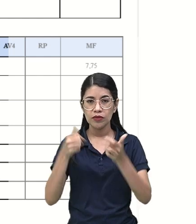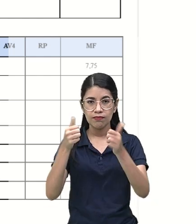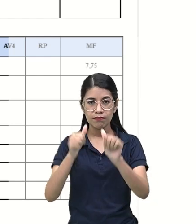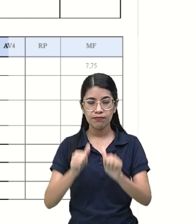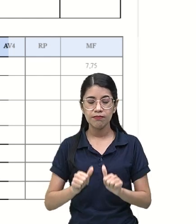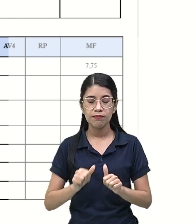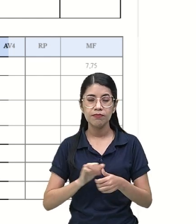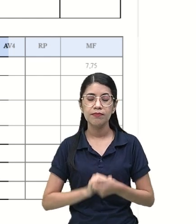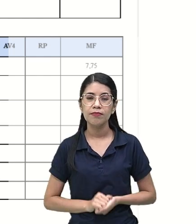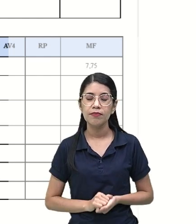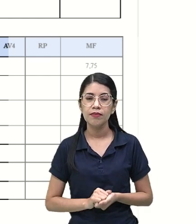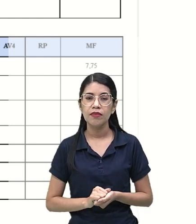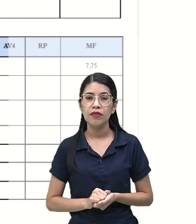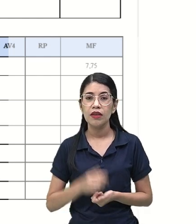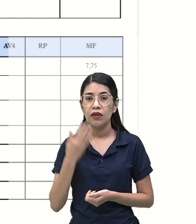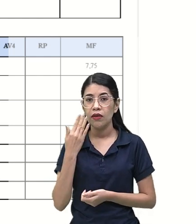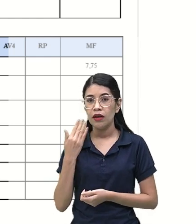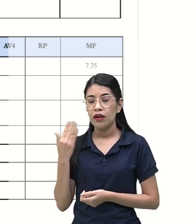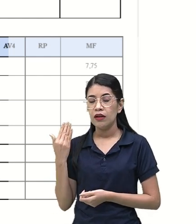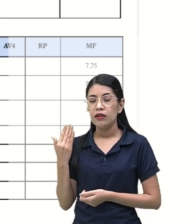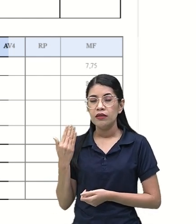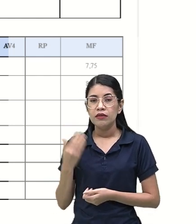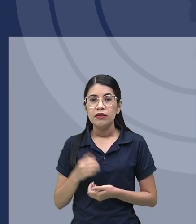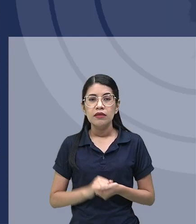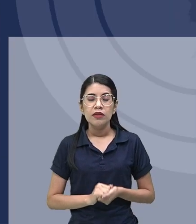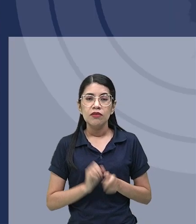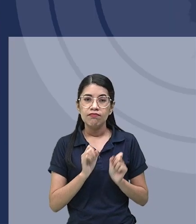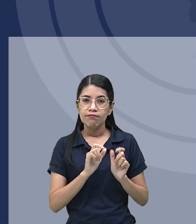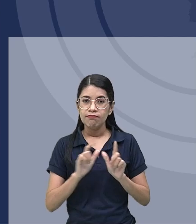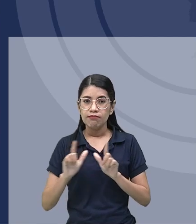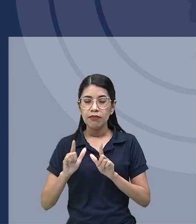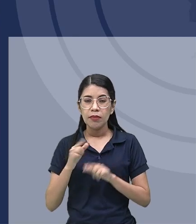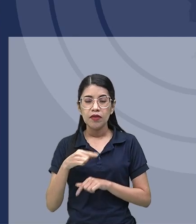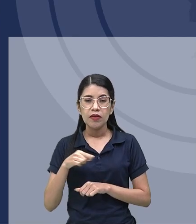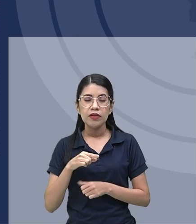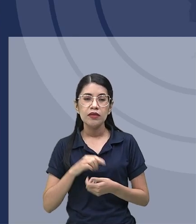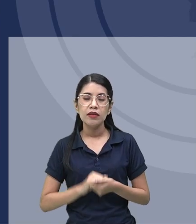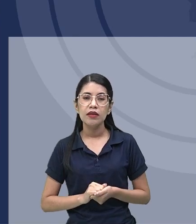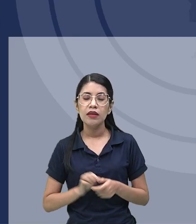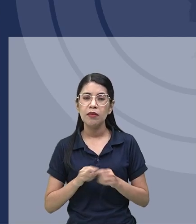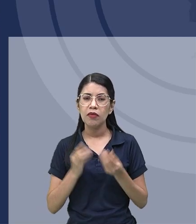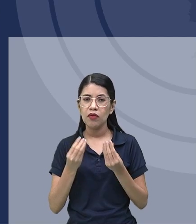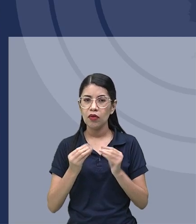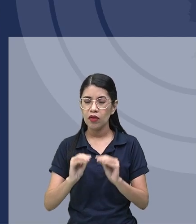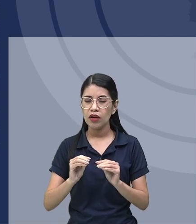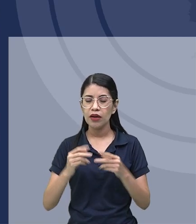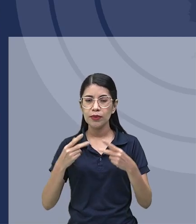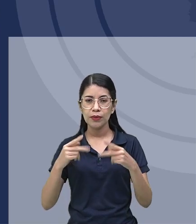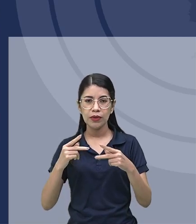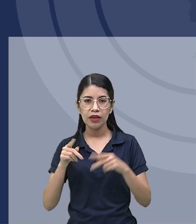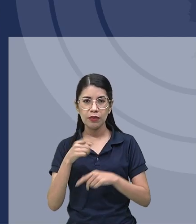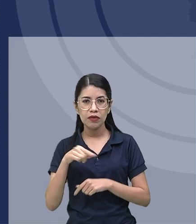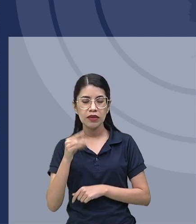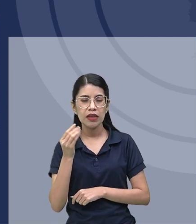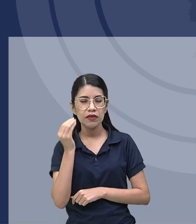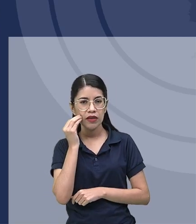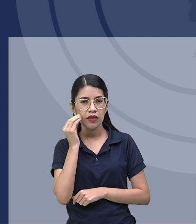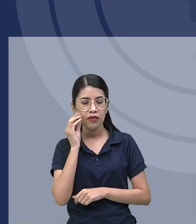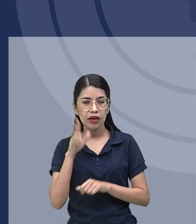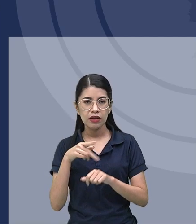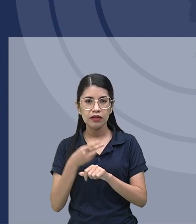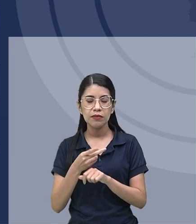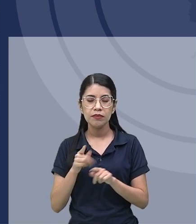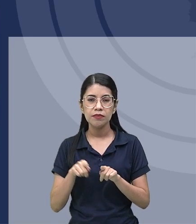Então, nós temos aqui, olha, eu já abri para vocês, tá bom? Essa aqui eu vou deixar aqui no link interativo mesmo para vocês visualizarem, mas eu dou o